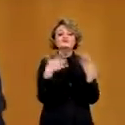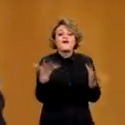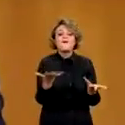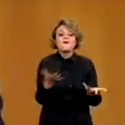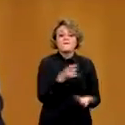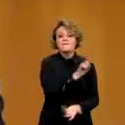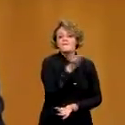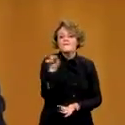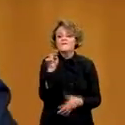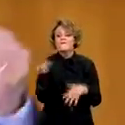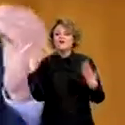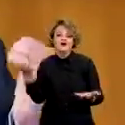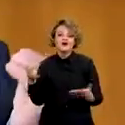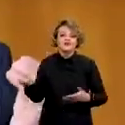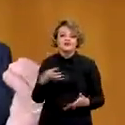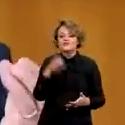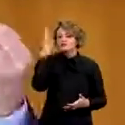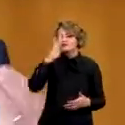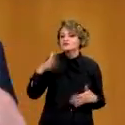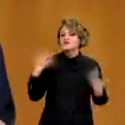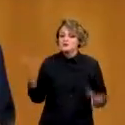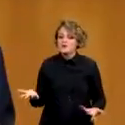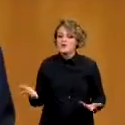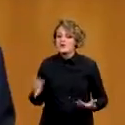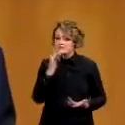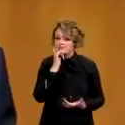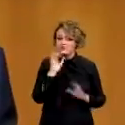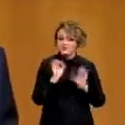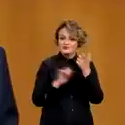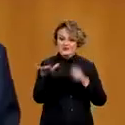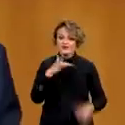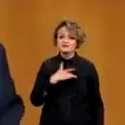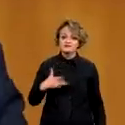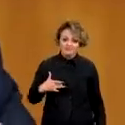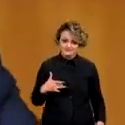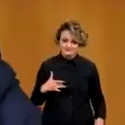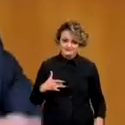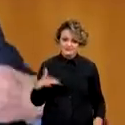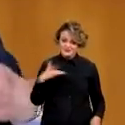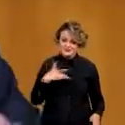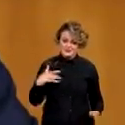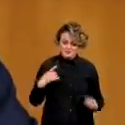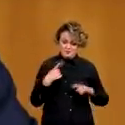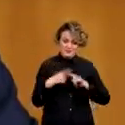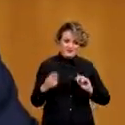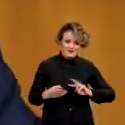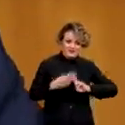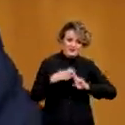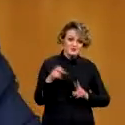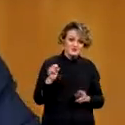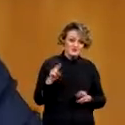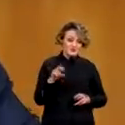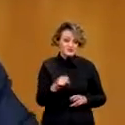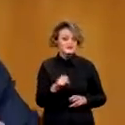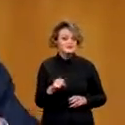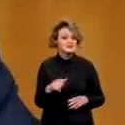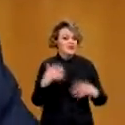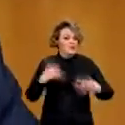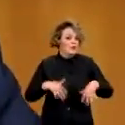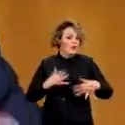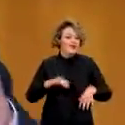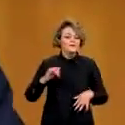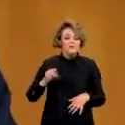também inovar no Brasil. Uma delas é a indústria da saúde. Porque uhum. o SUS é um grande mercado consumidor e se a